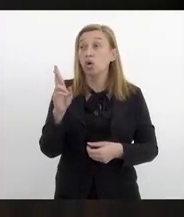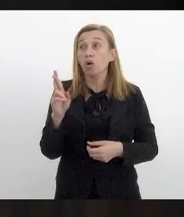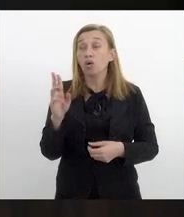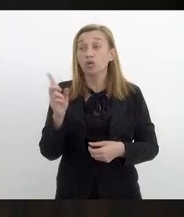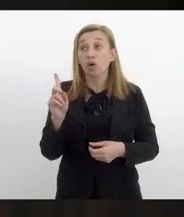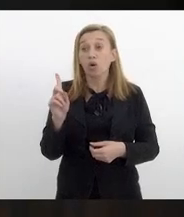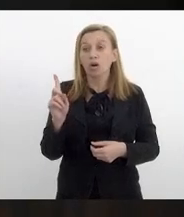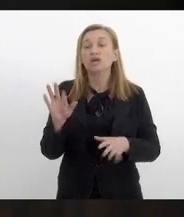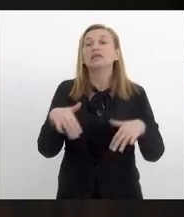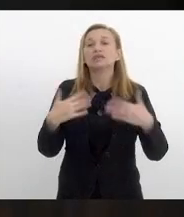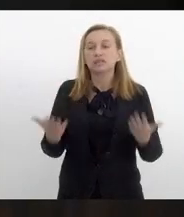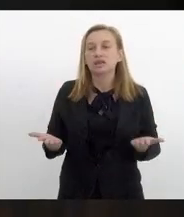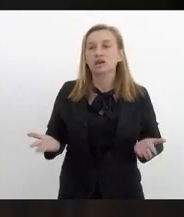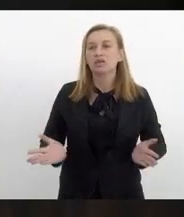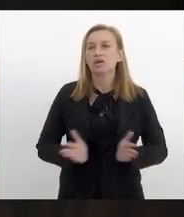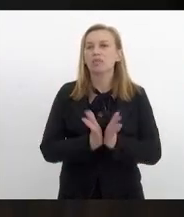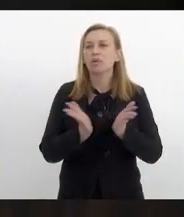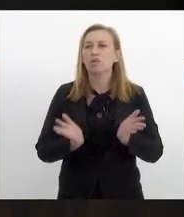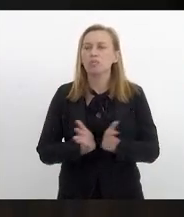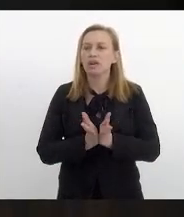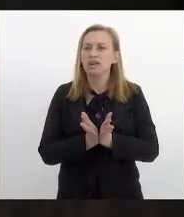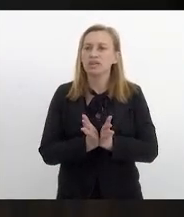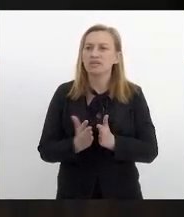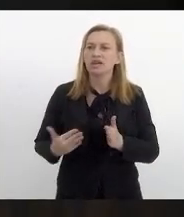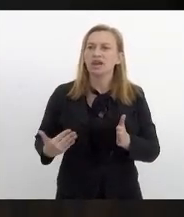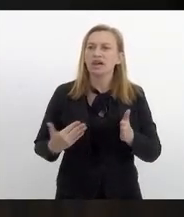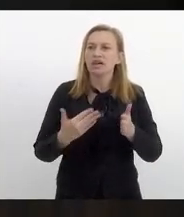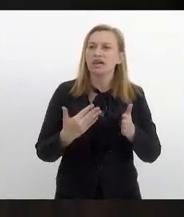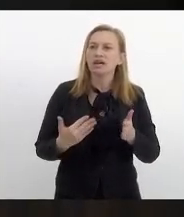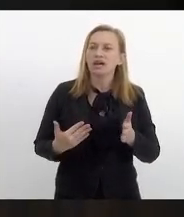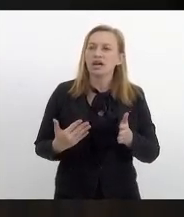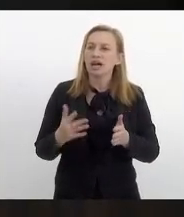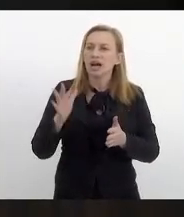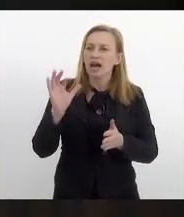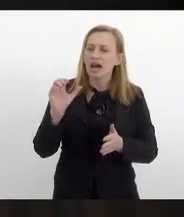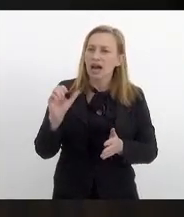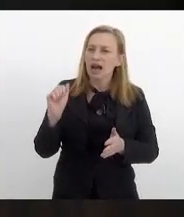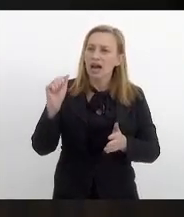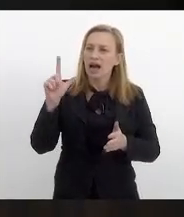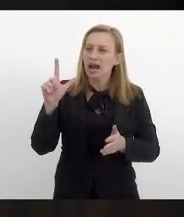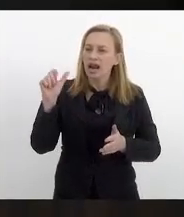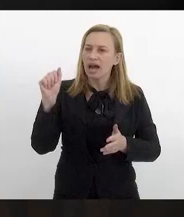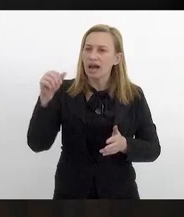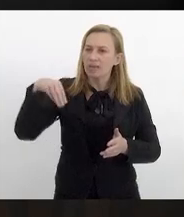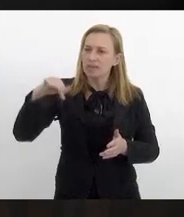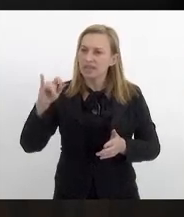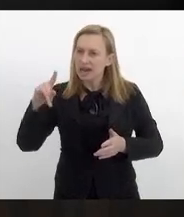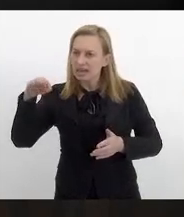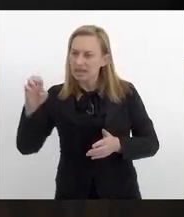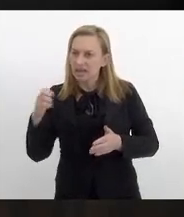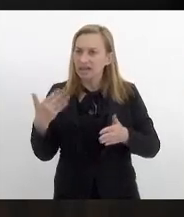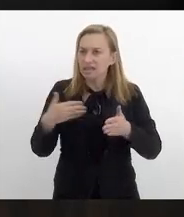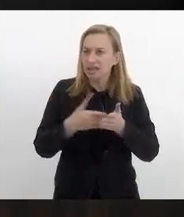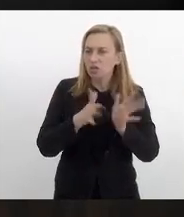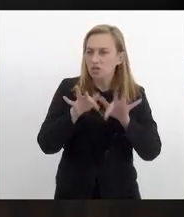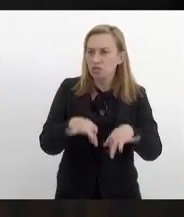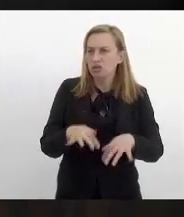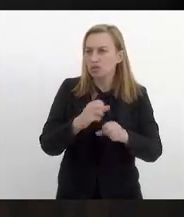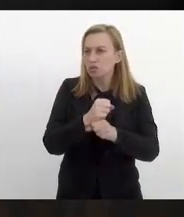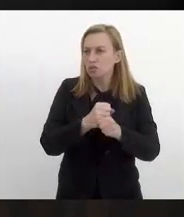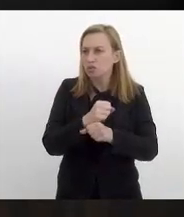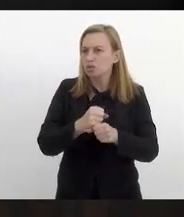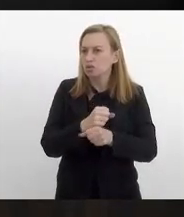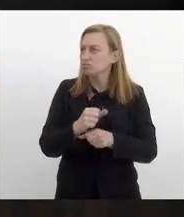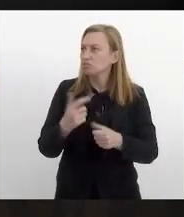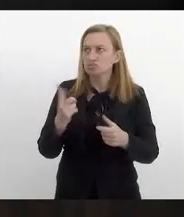Então, a calamidade, salvo engano, vai até o final desse ano. Nós não vamos renovar a calamidade. O Estado, graças